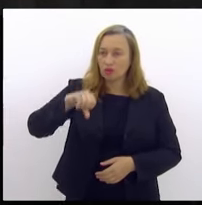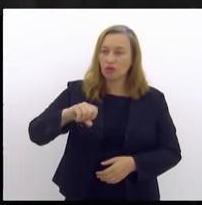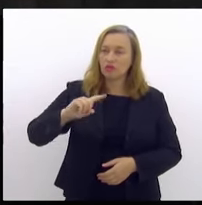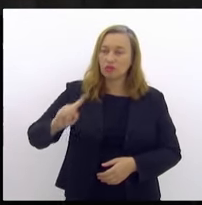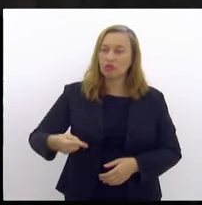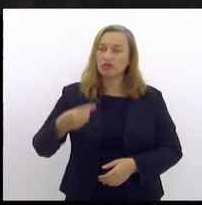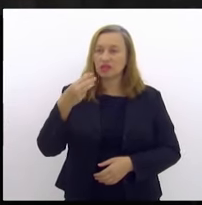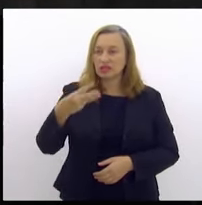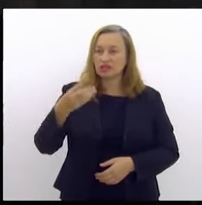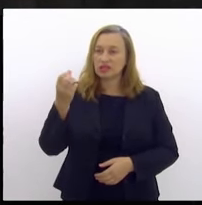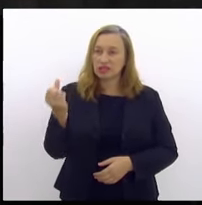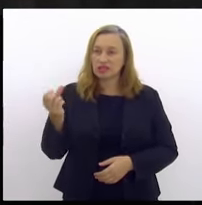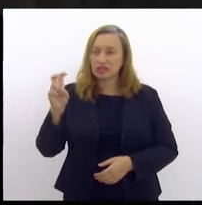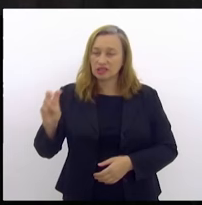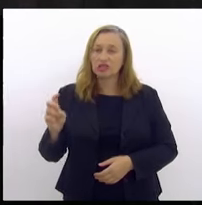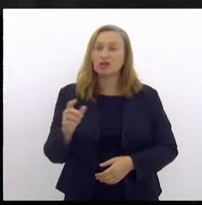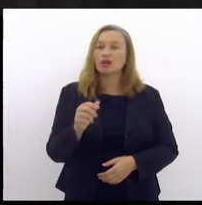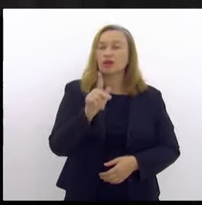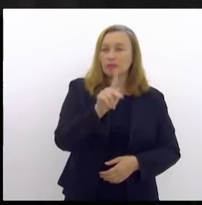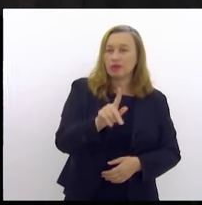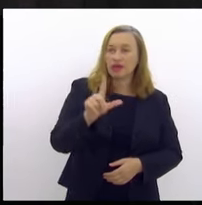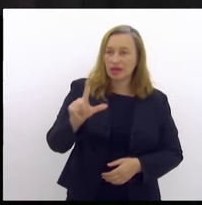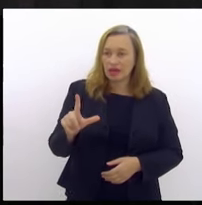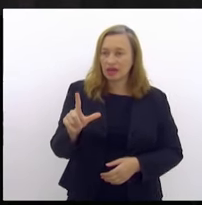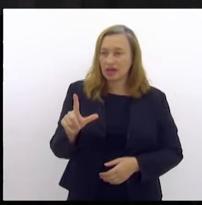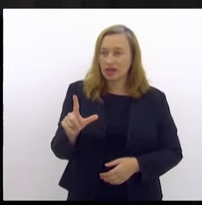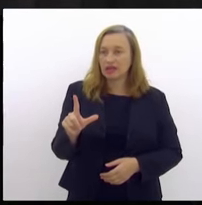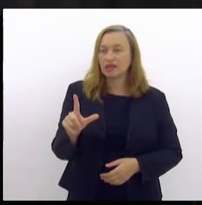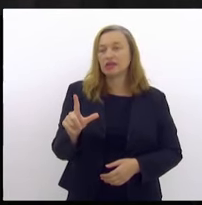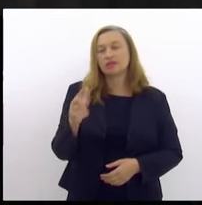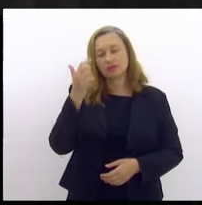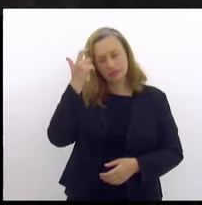9.362 e pelo PAL,